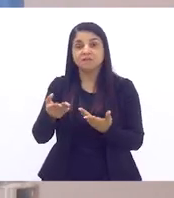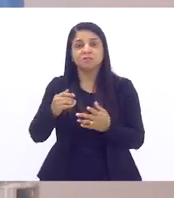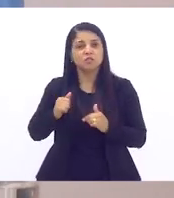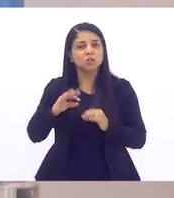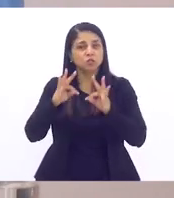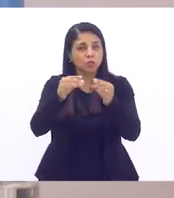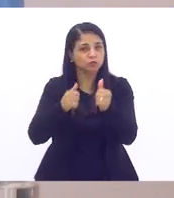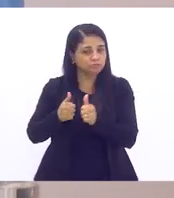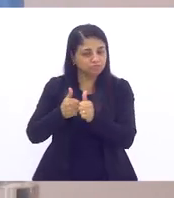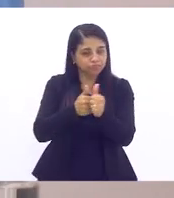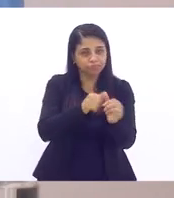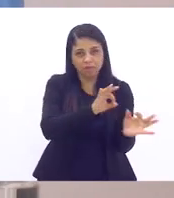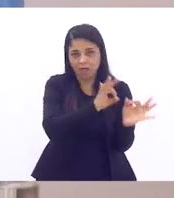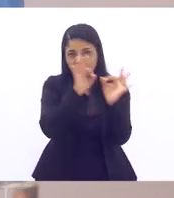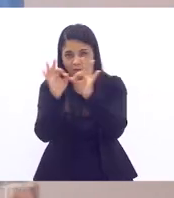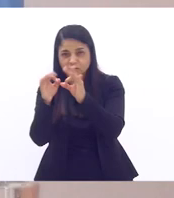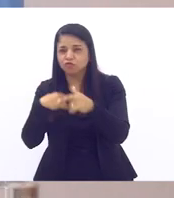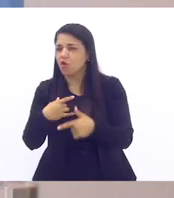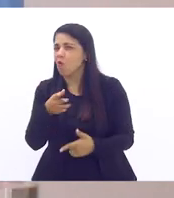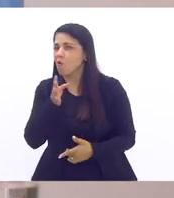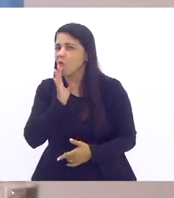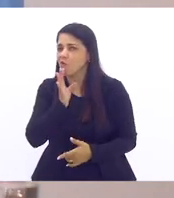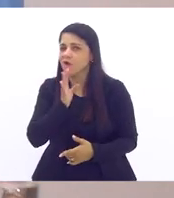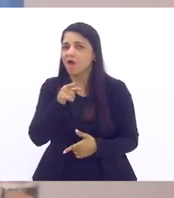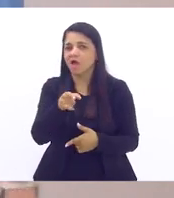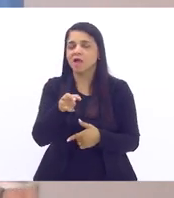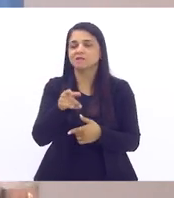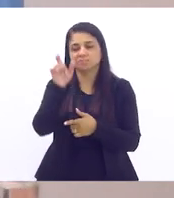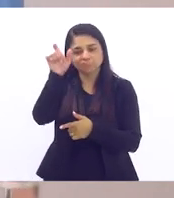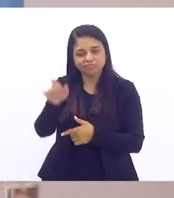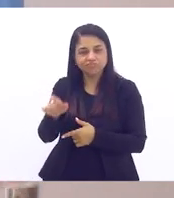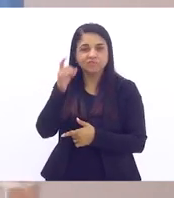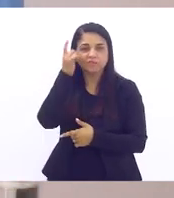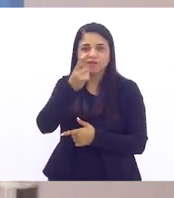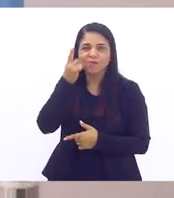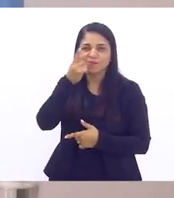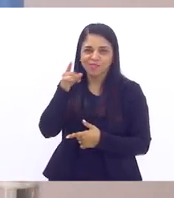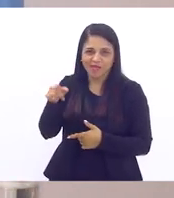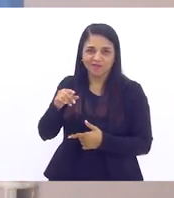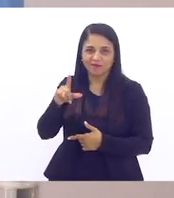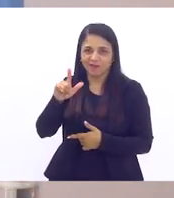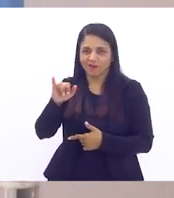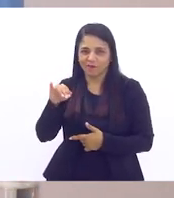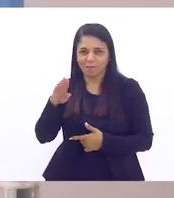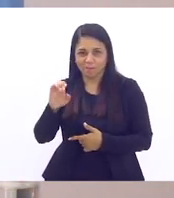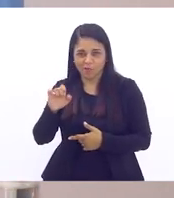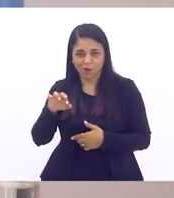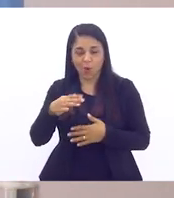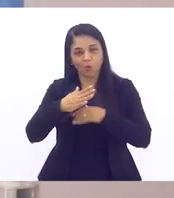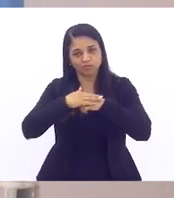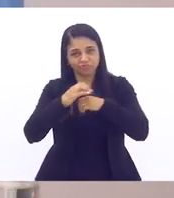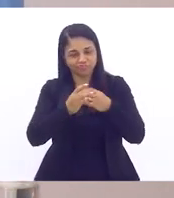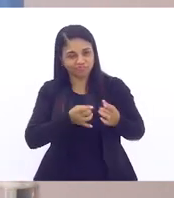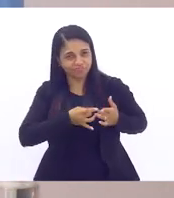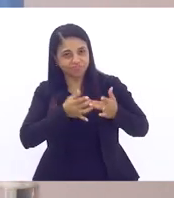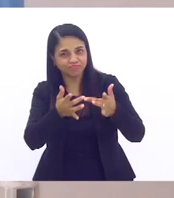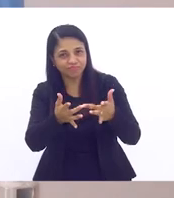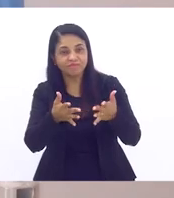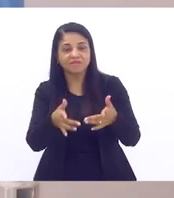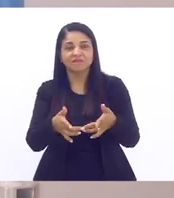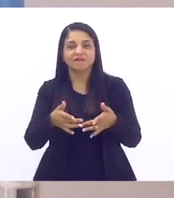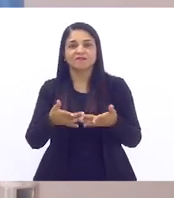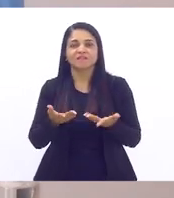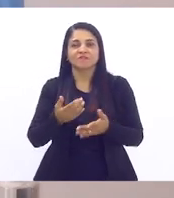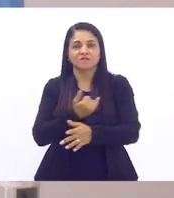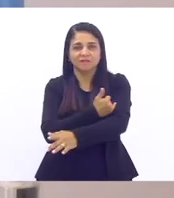nos acompanham Aqui já são conhecedores aí do seu gesto de nobreza e altruísmo com todos os pacientes com epidermólise sa muito